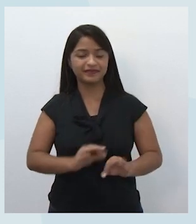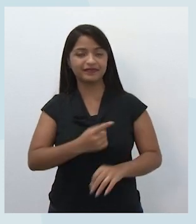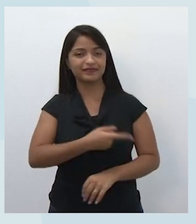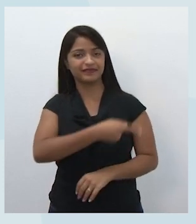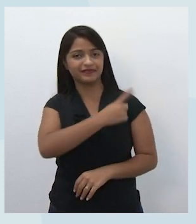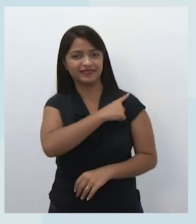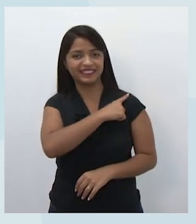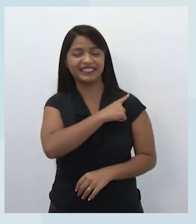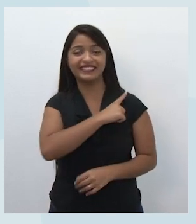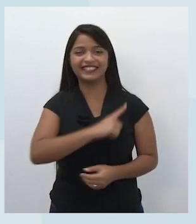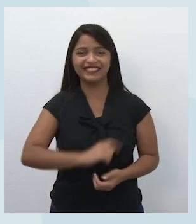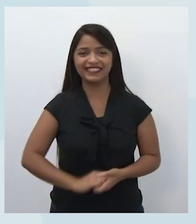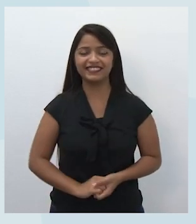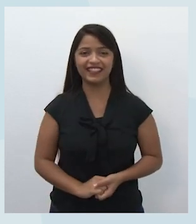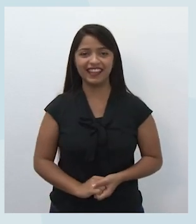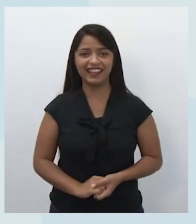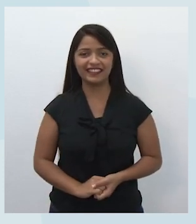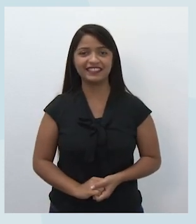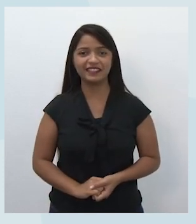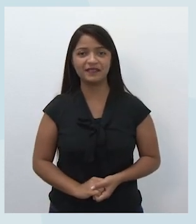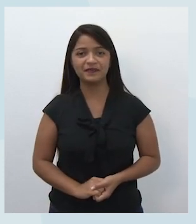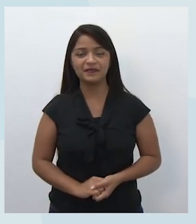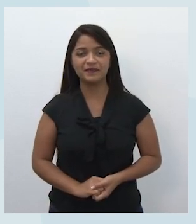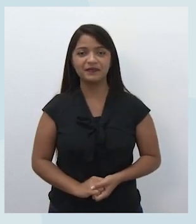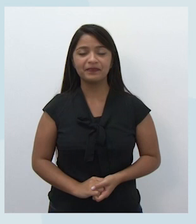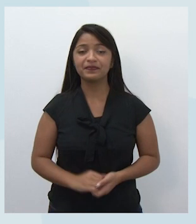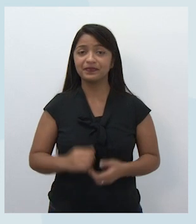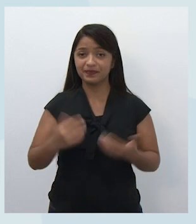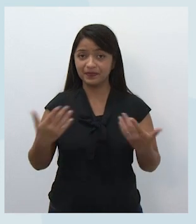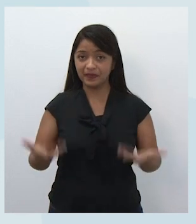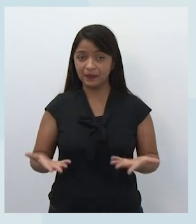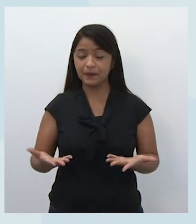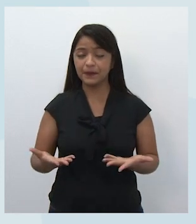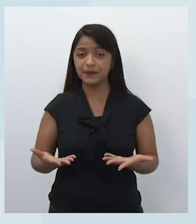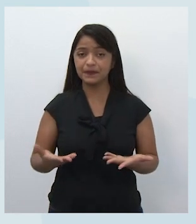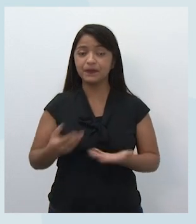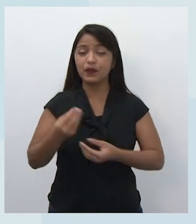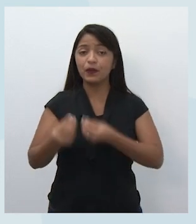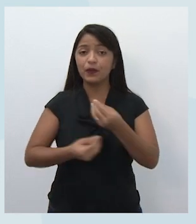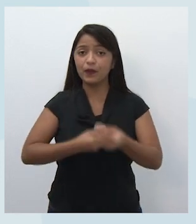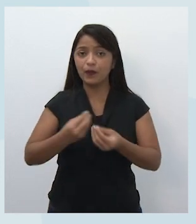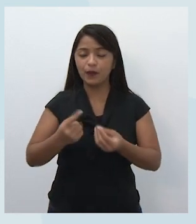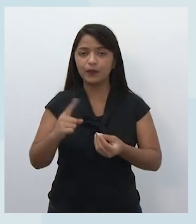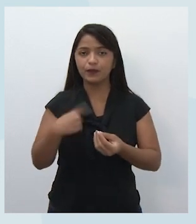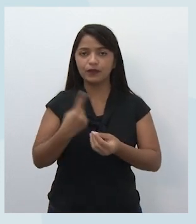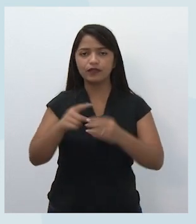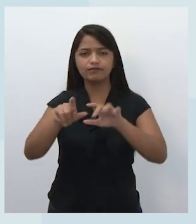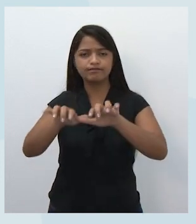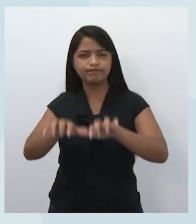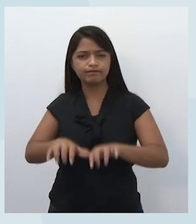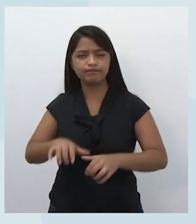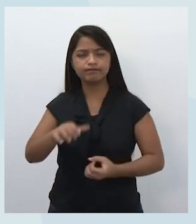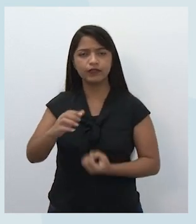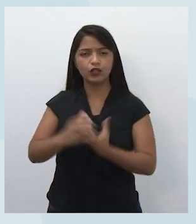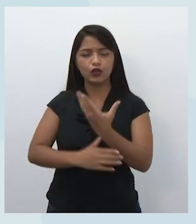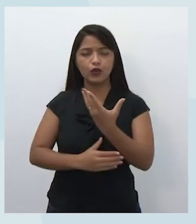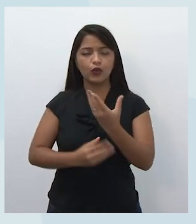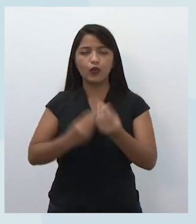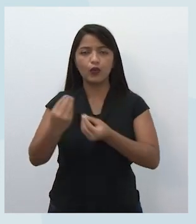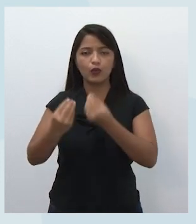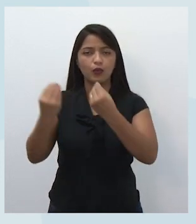ensino médio, né? Então, a gente vai apresentar um recorte para vocês também de como foi essa construção, de como foi